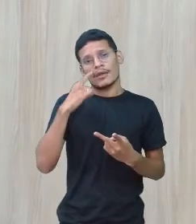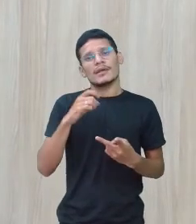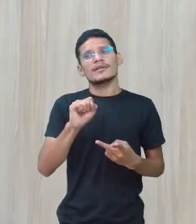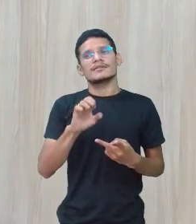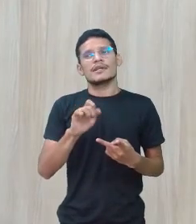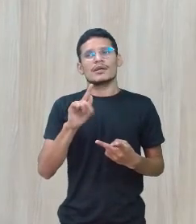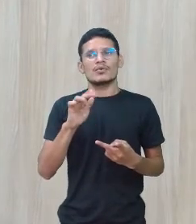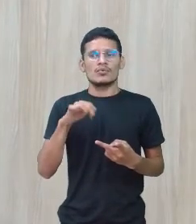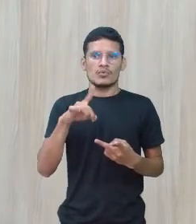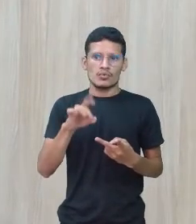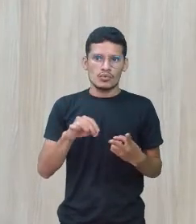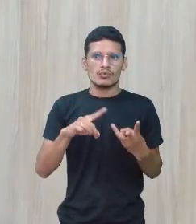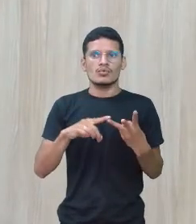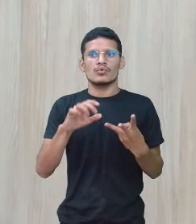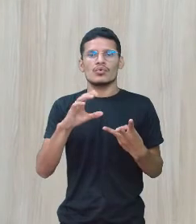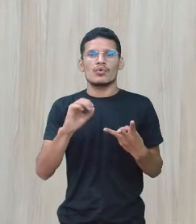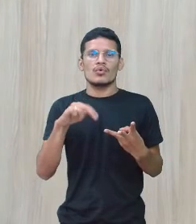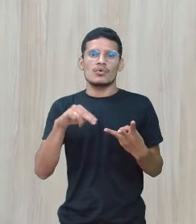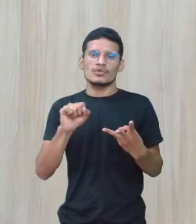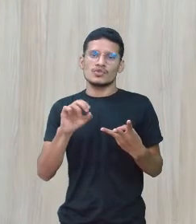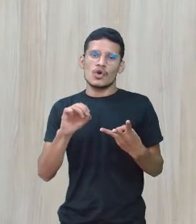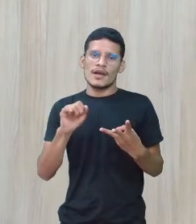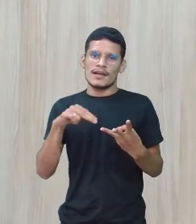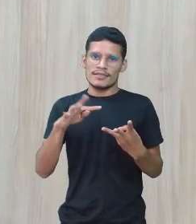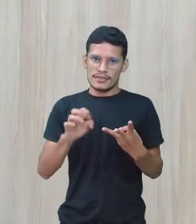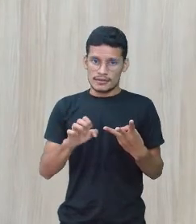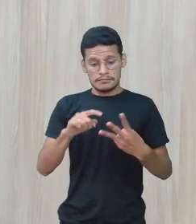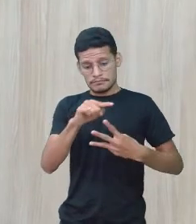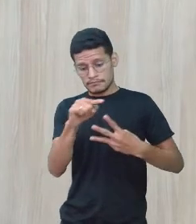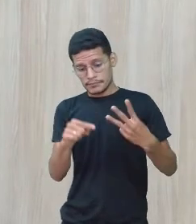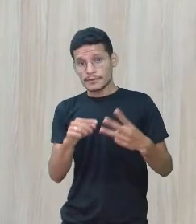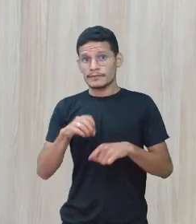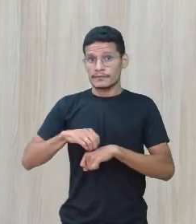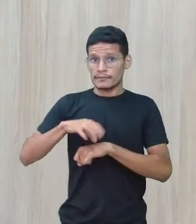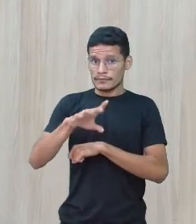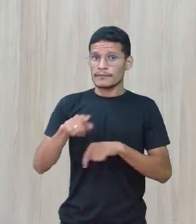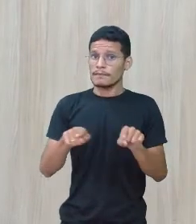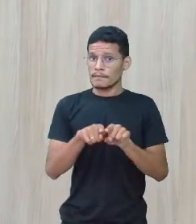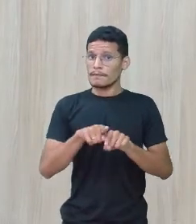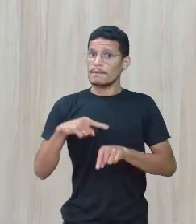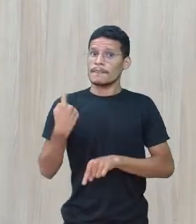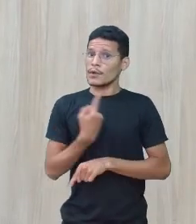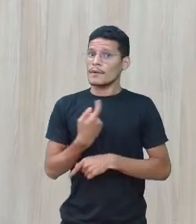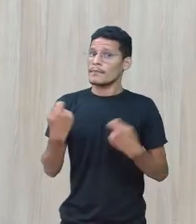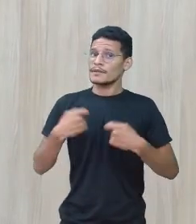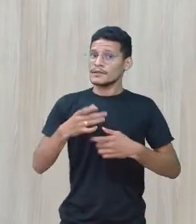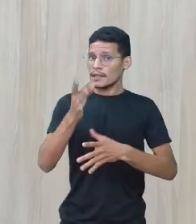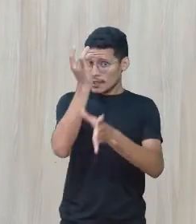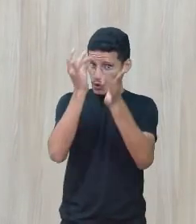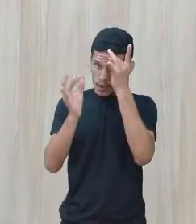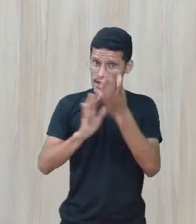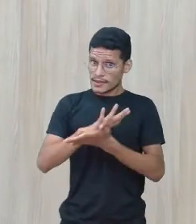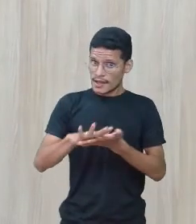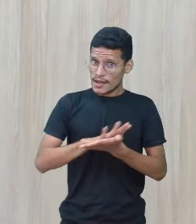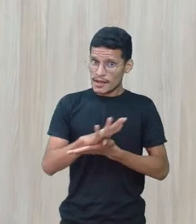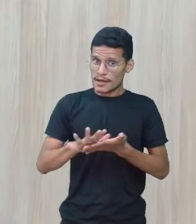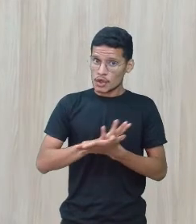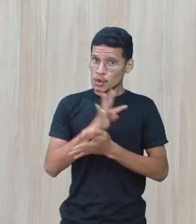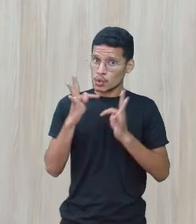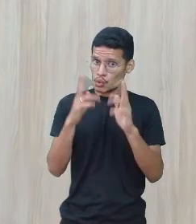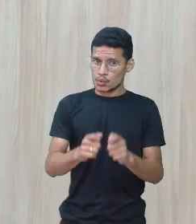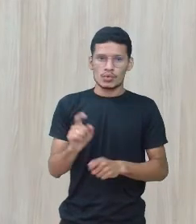consoante. Uma outra dica que eu também gosto de dar, a gente não precisa decorar todas as